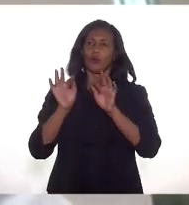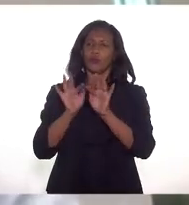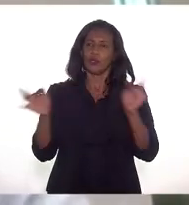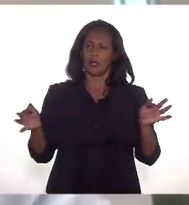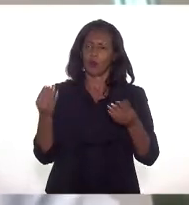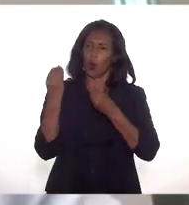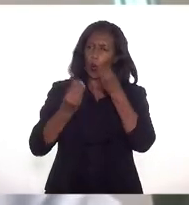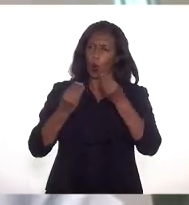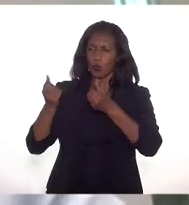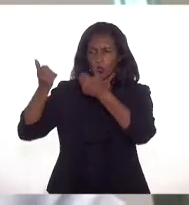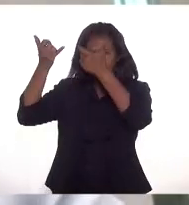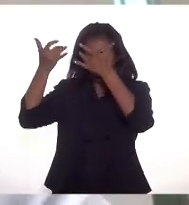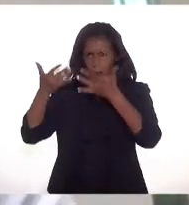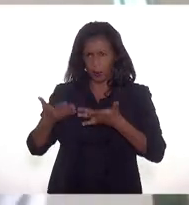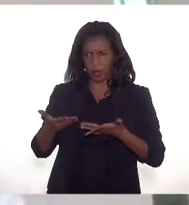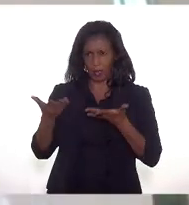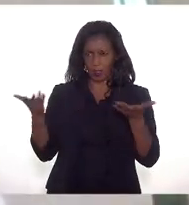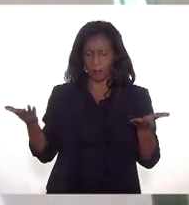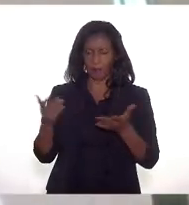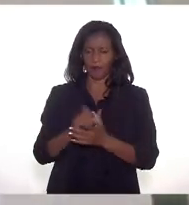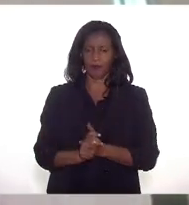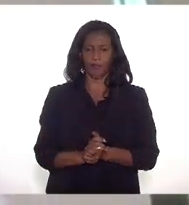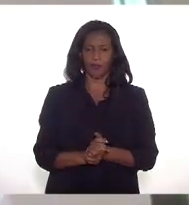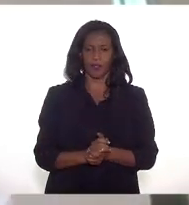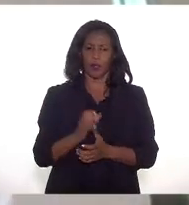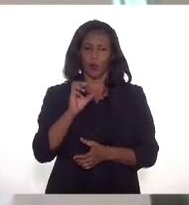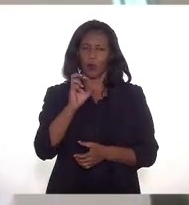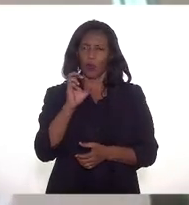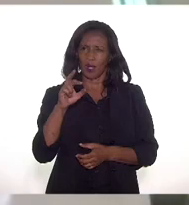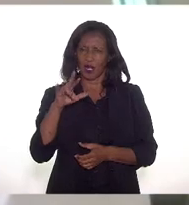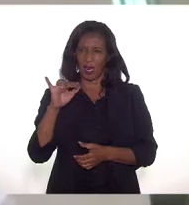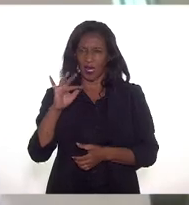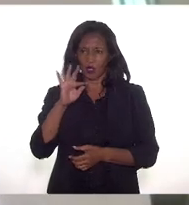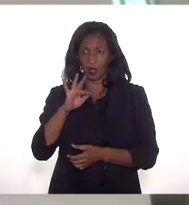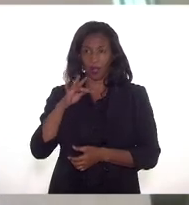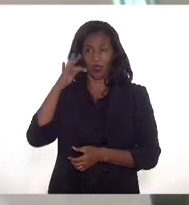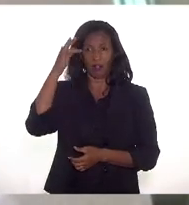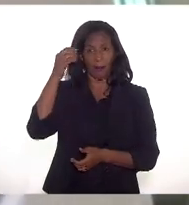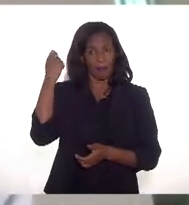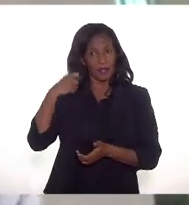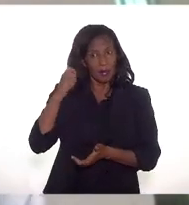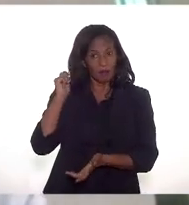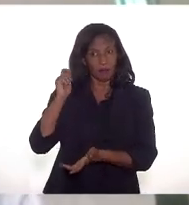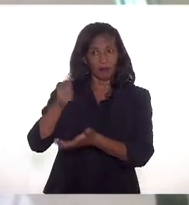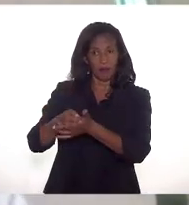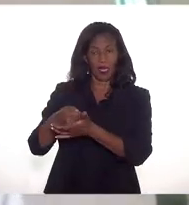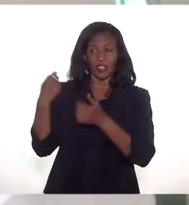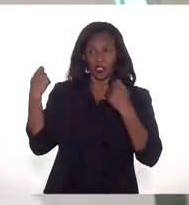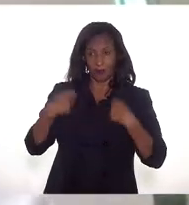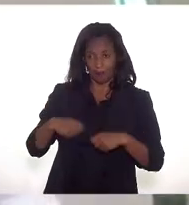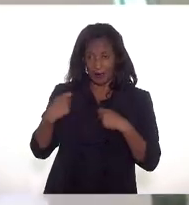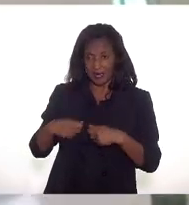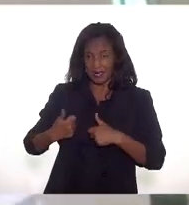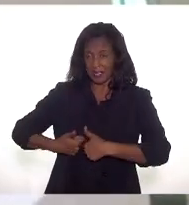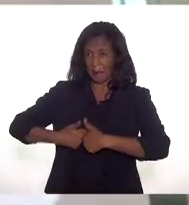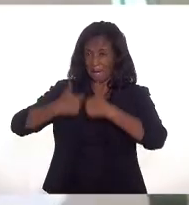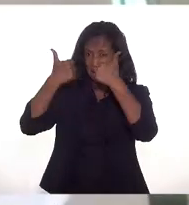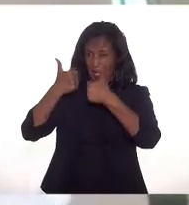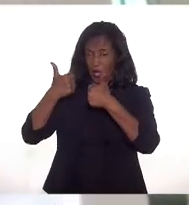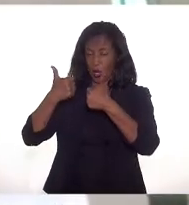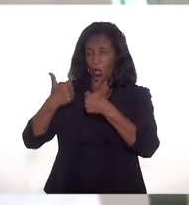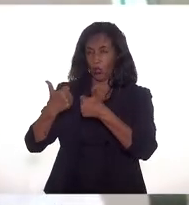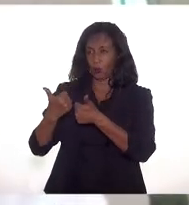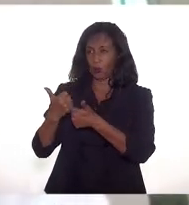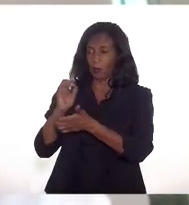senhora, em operações de crédito que ainda estão vigentes e que nós precisamos fazer aditivos para melhor utilizar elas, a